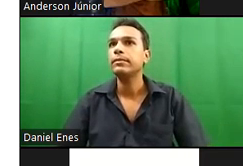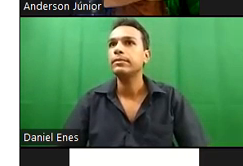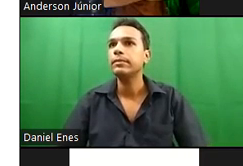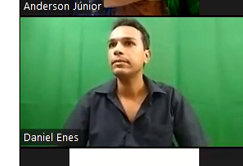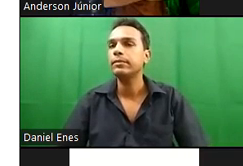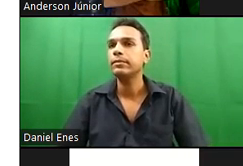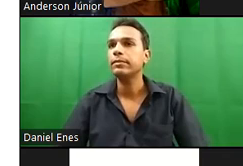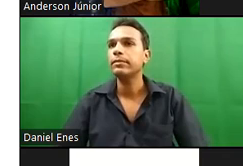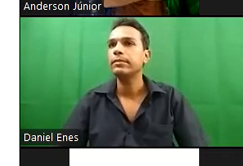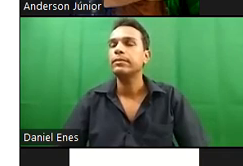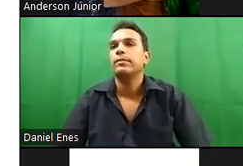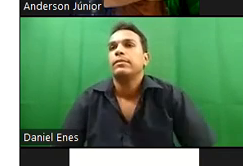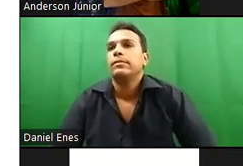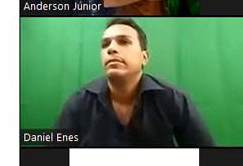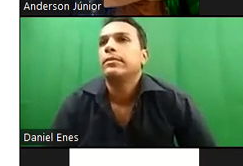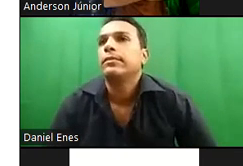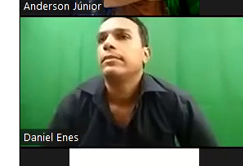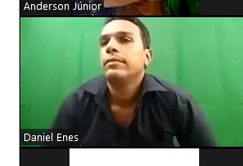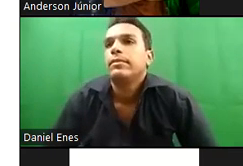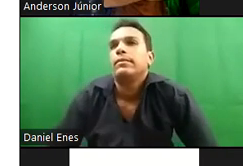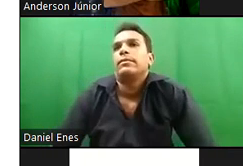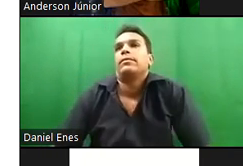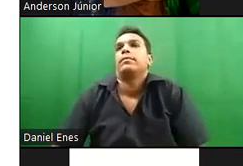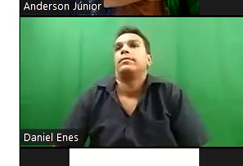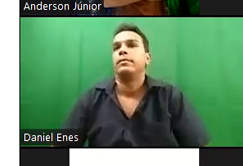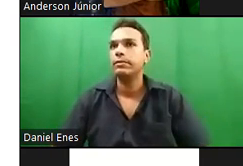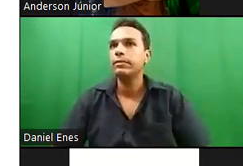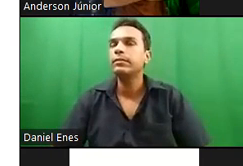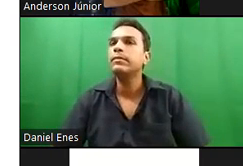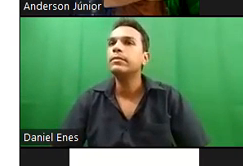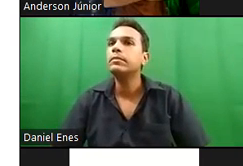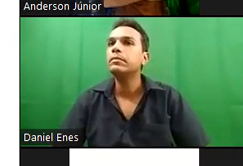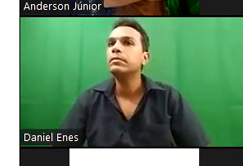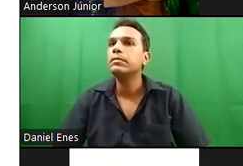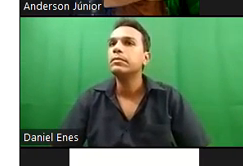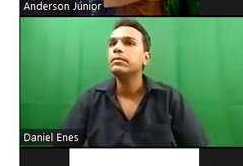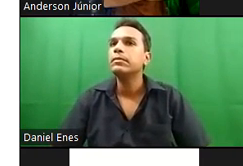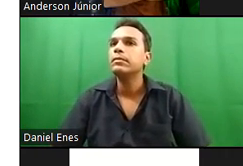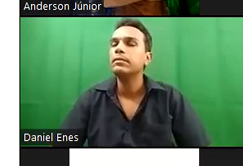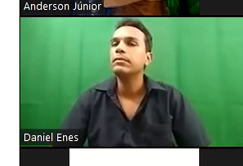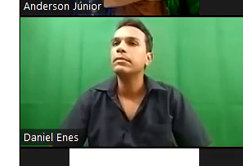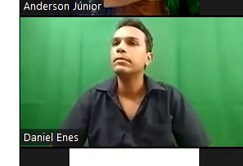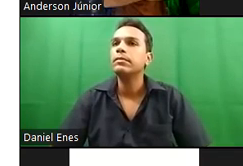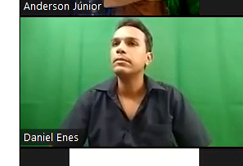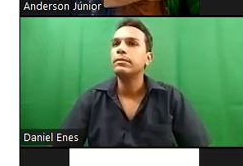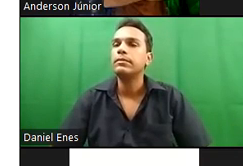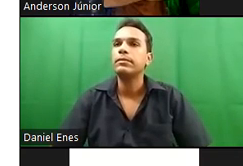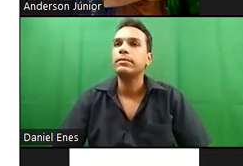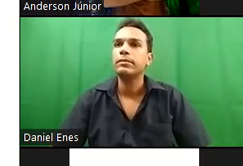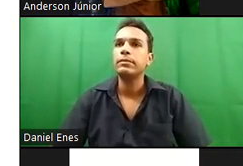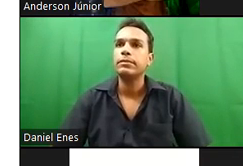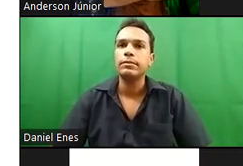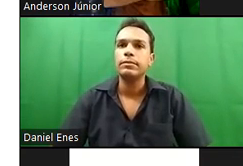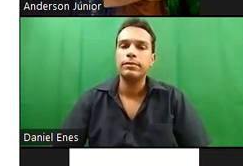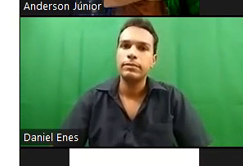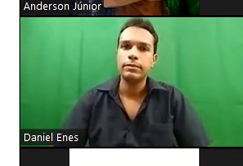eu tive um professor de inglês, e eu e minha esposa, mas quando a gente estava namorando, a gente fazia inglês.